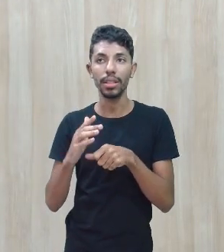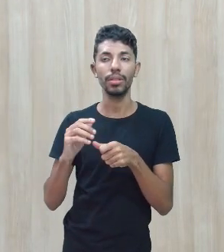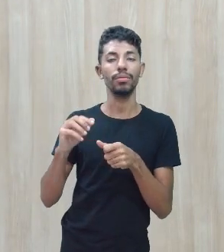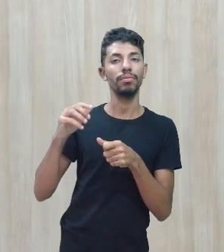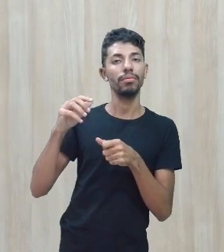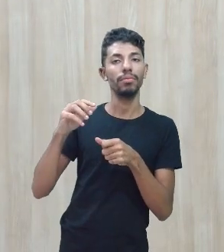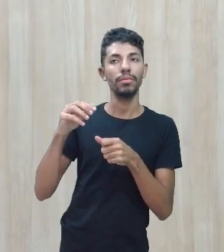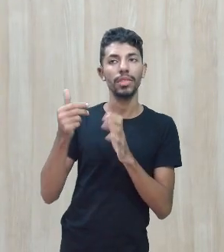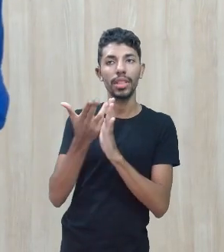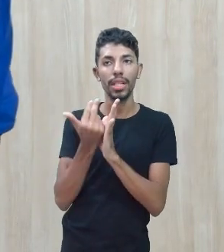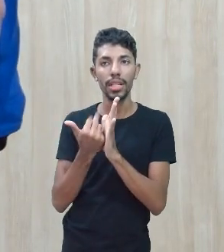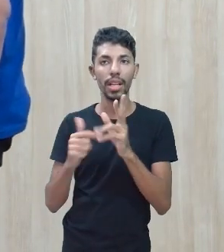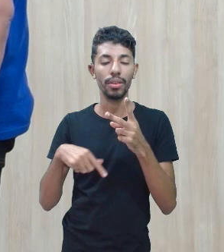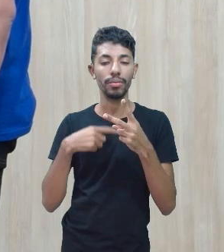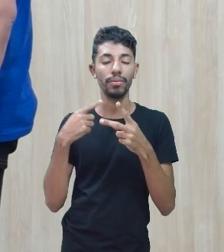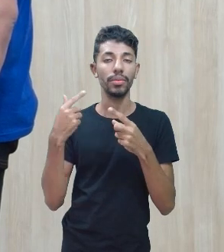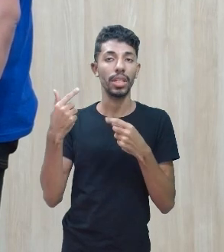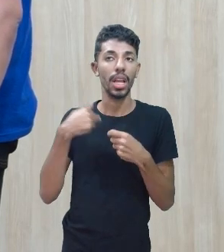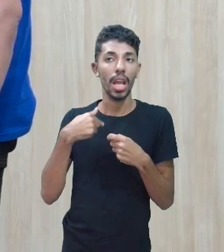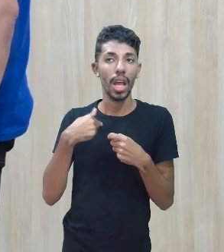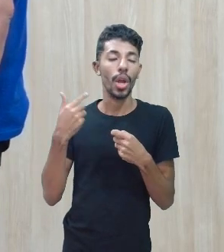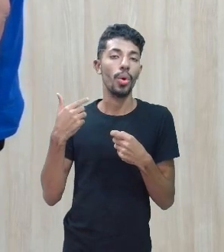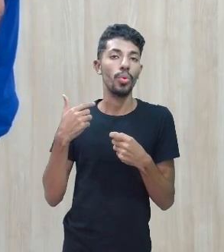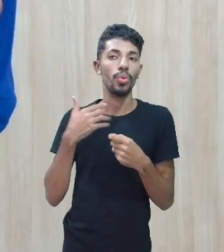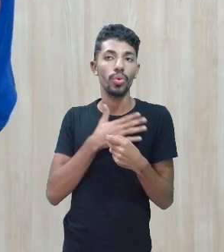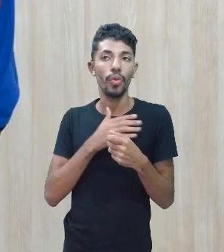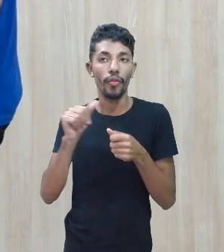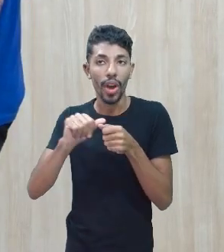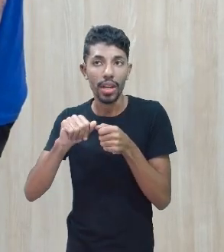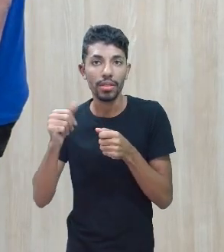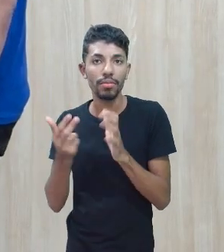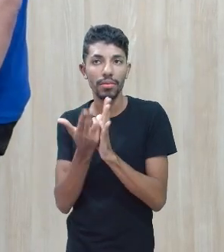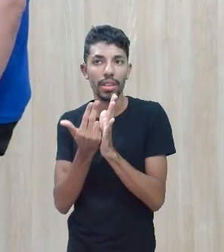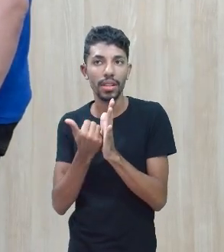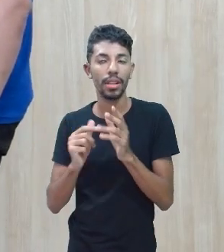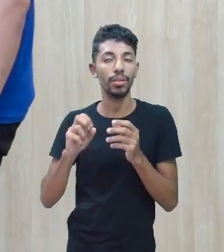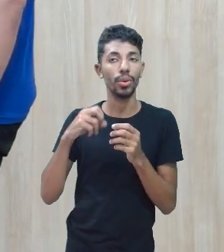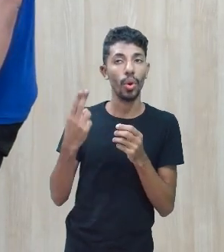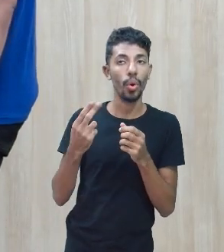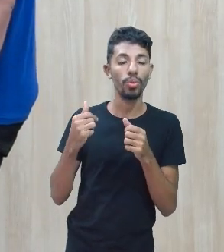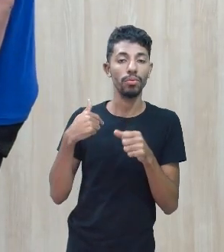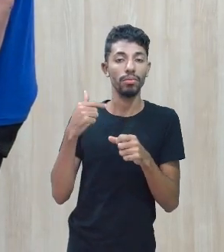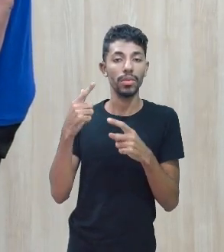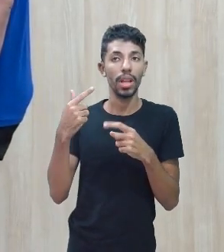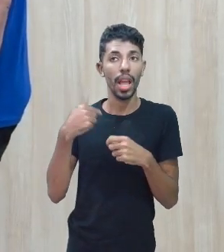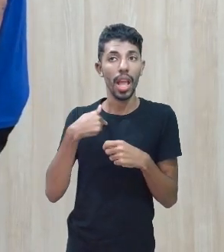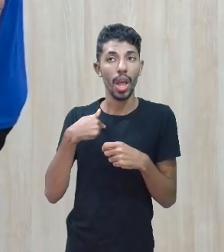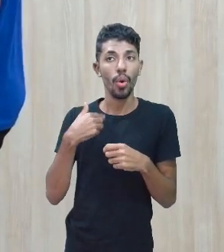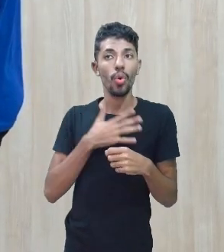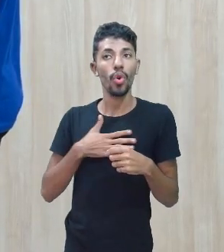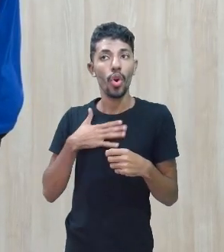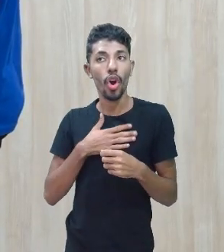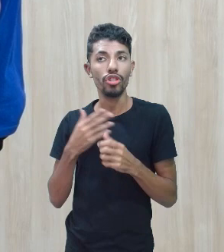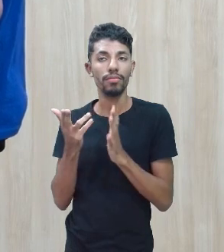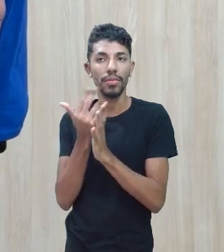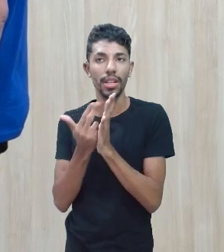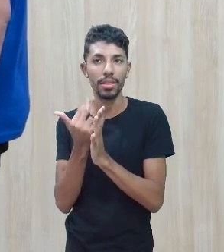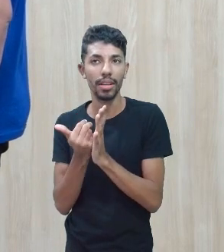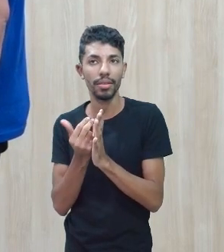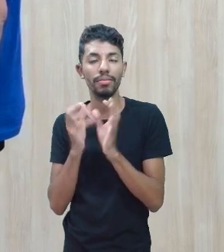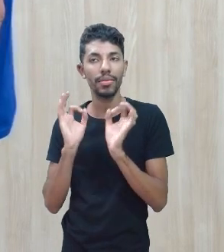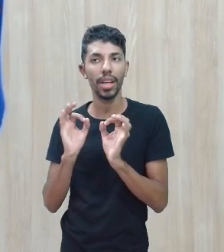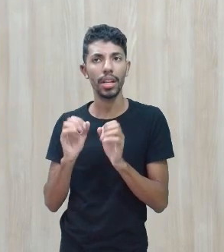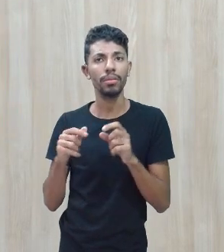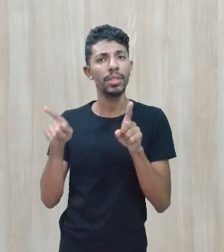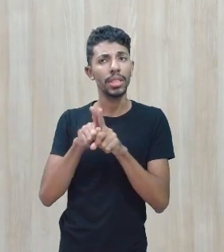eu gosto de desenho. Então, I practice drawing, I do drawing, I like drawing. E isso aqui eu posso